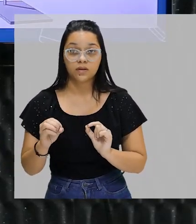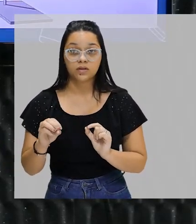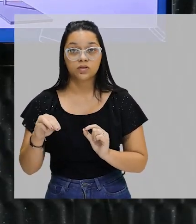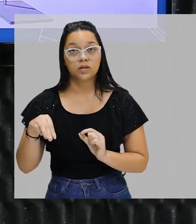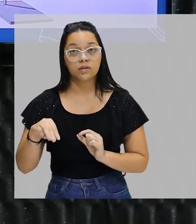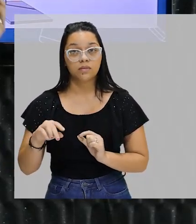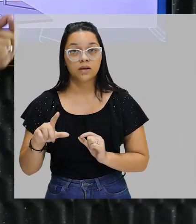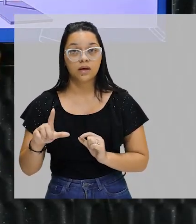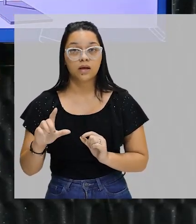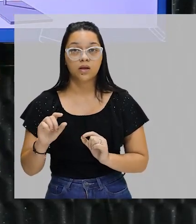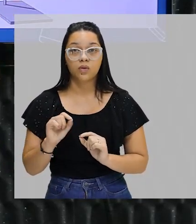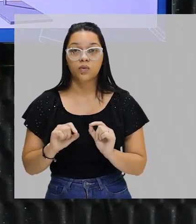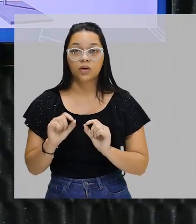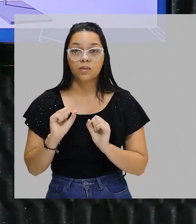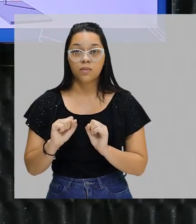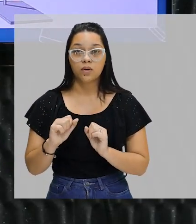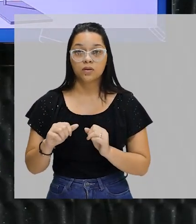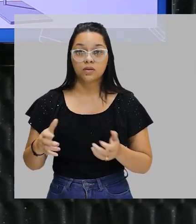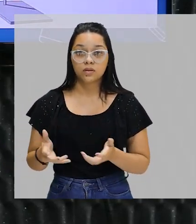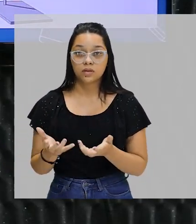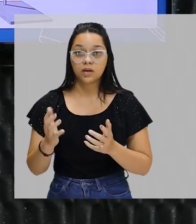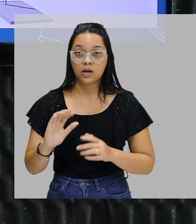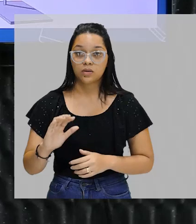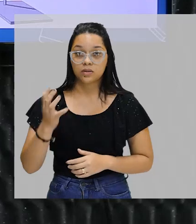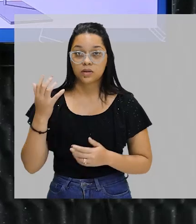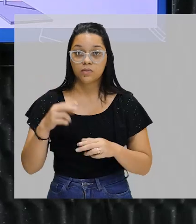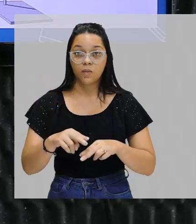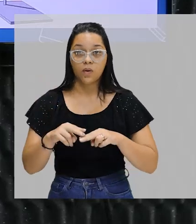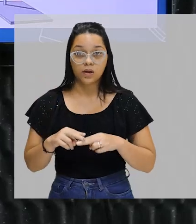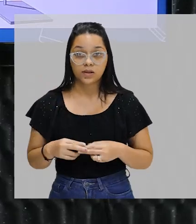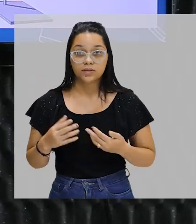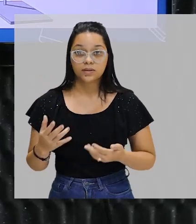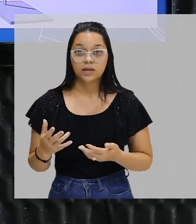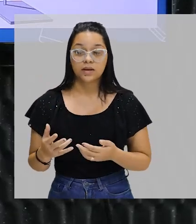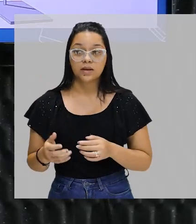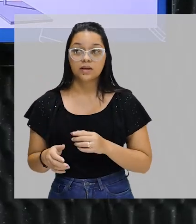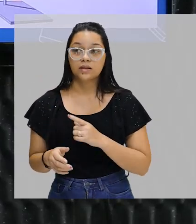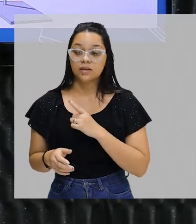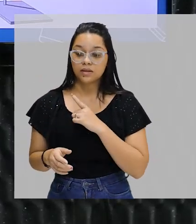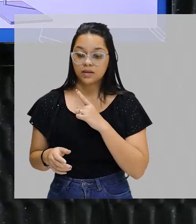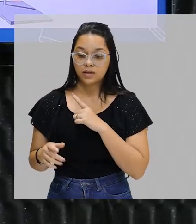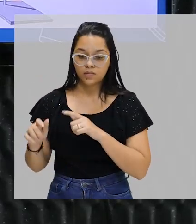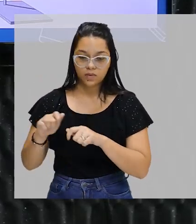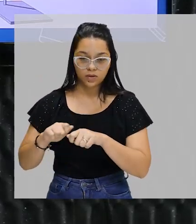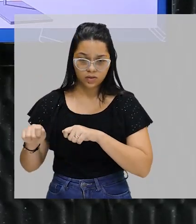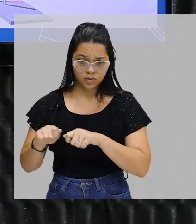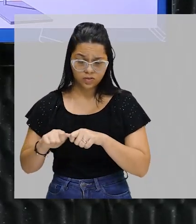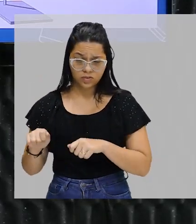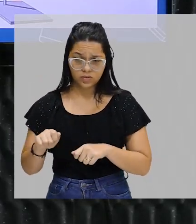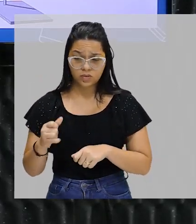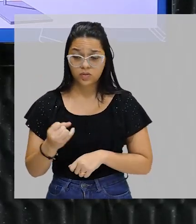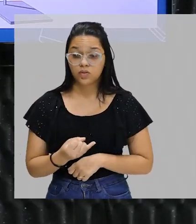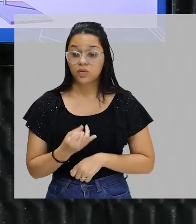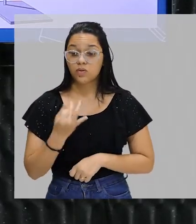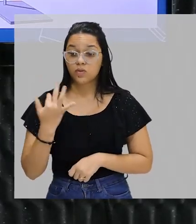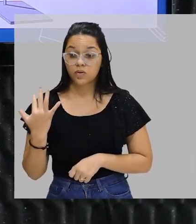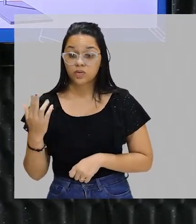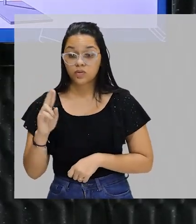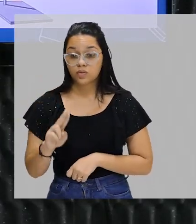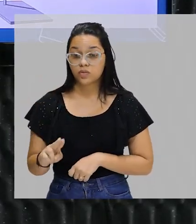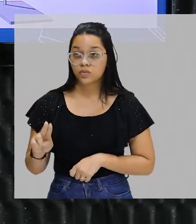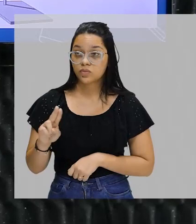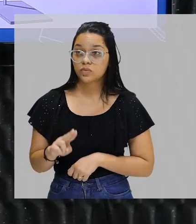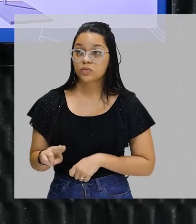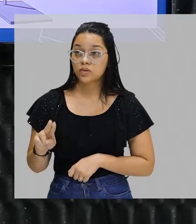ml para que a reação aconteça. Dessa forma, turminha, a gente tem o controle, né, do quanto foi